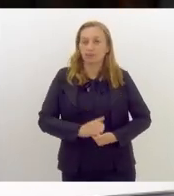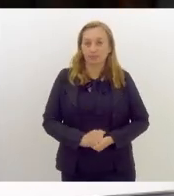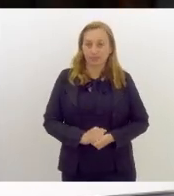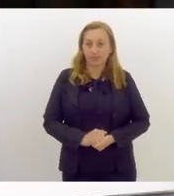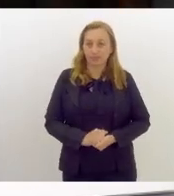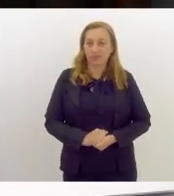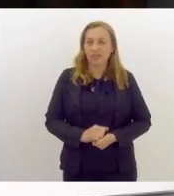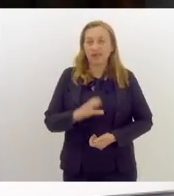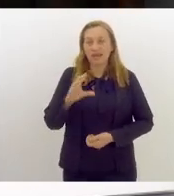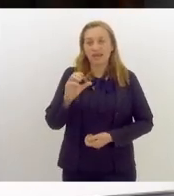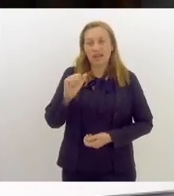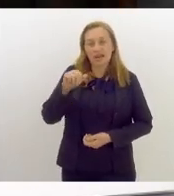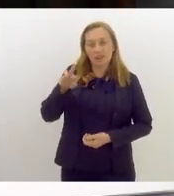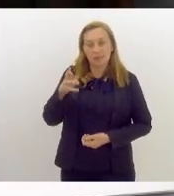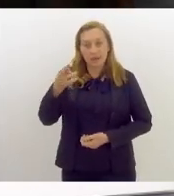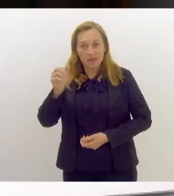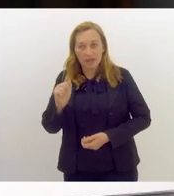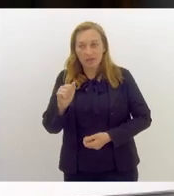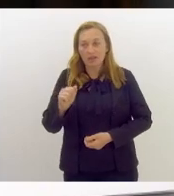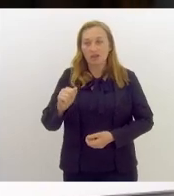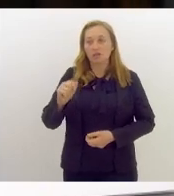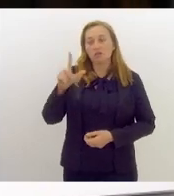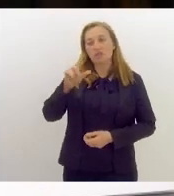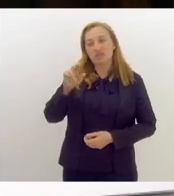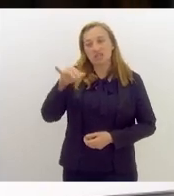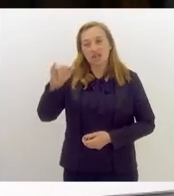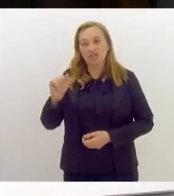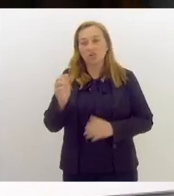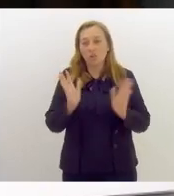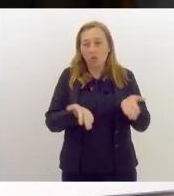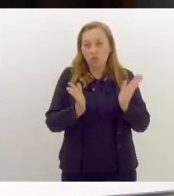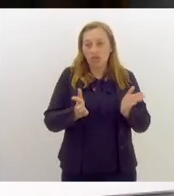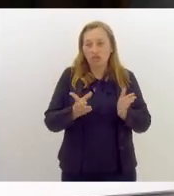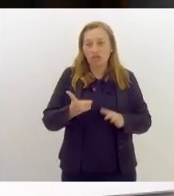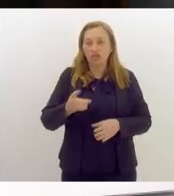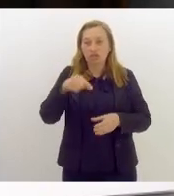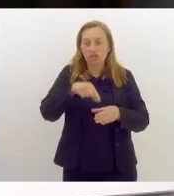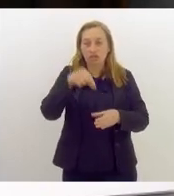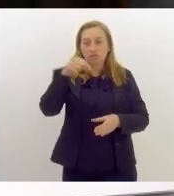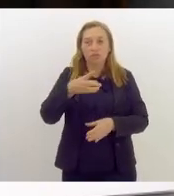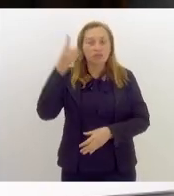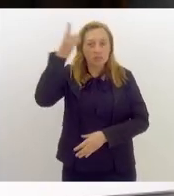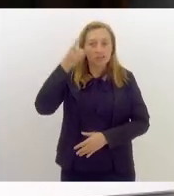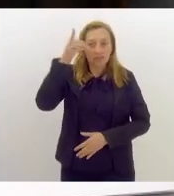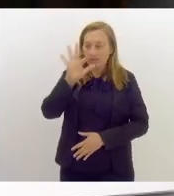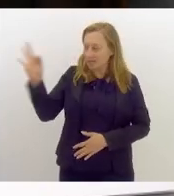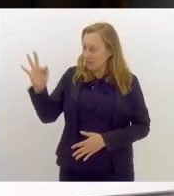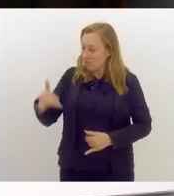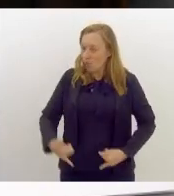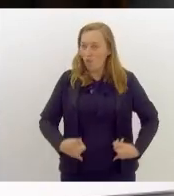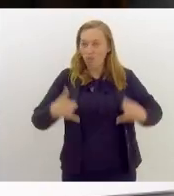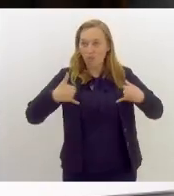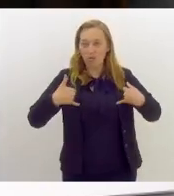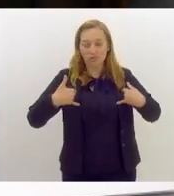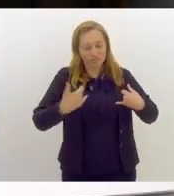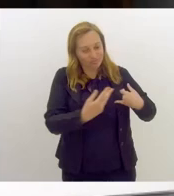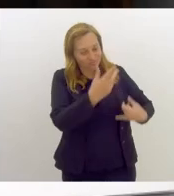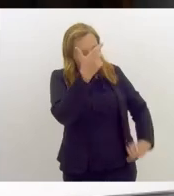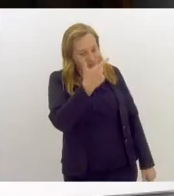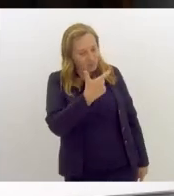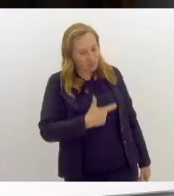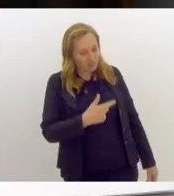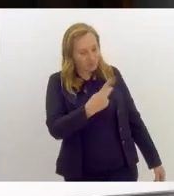câmara Luciano Vieira hoje eleito deputado federal tem honra de ter dizer que sou seu